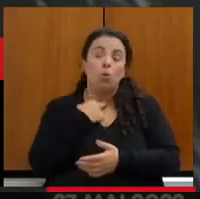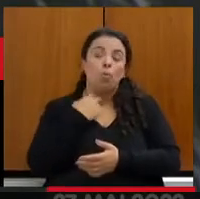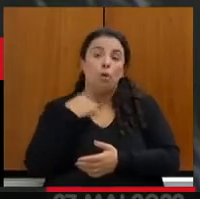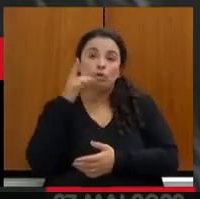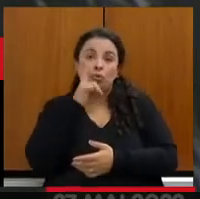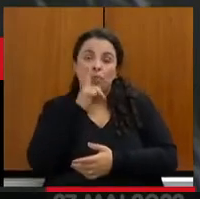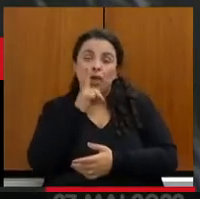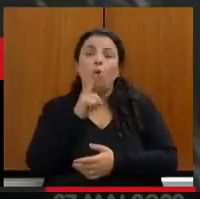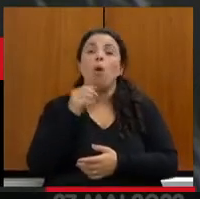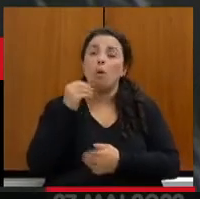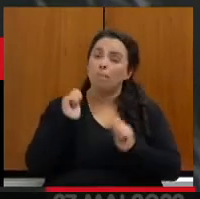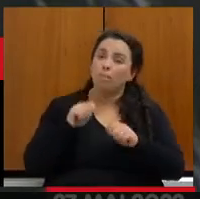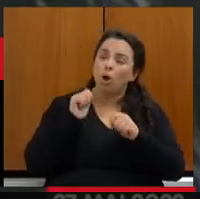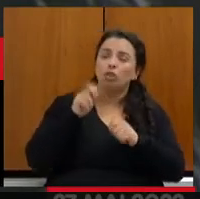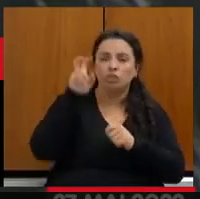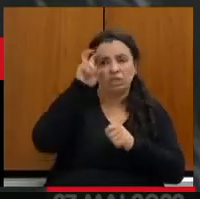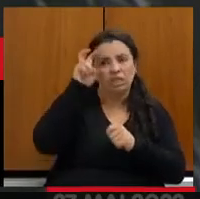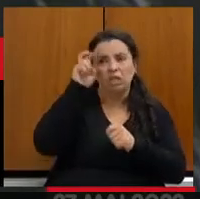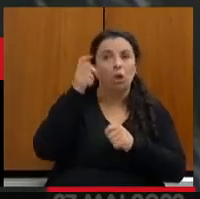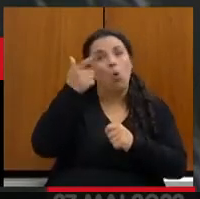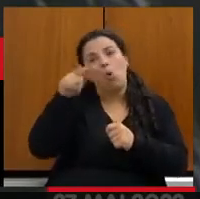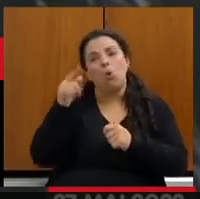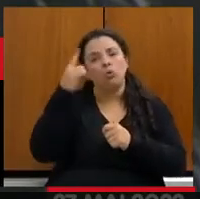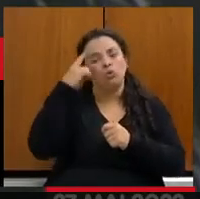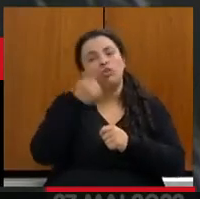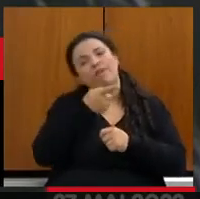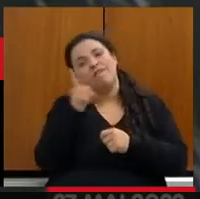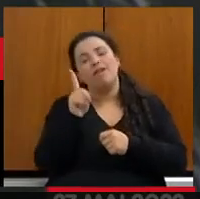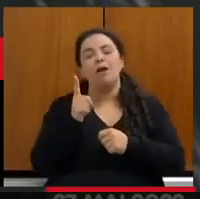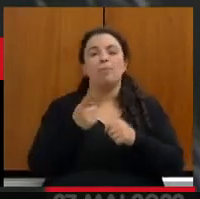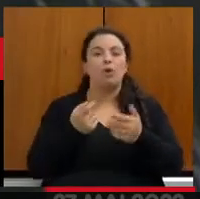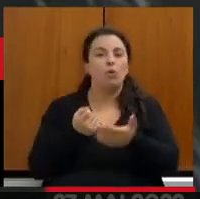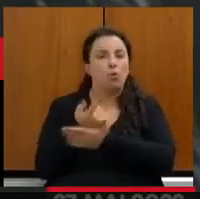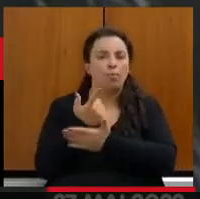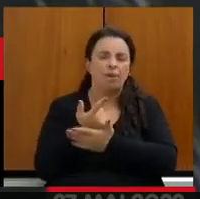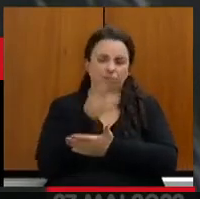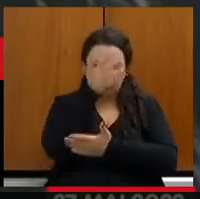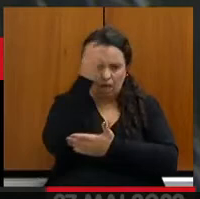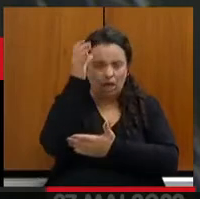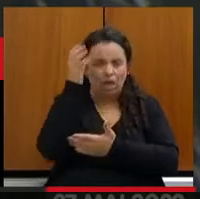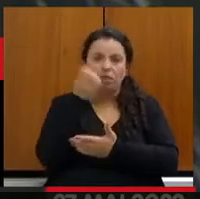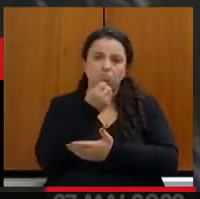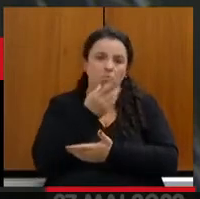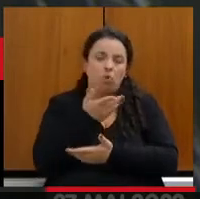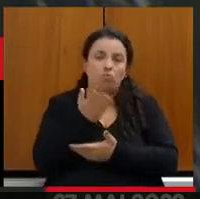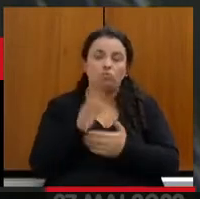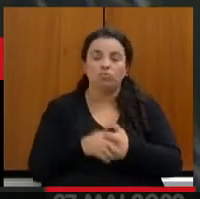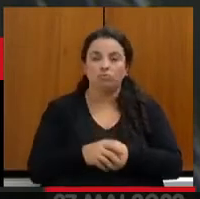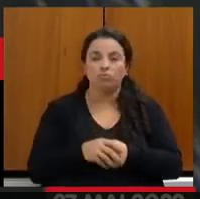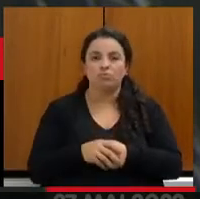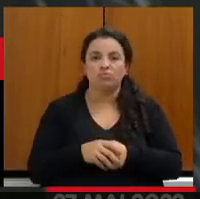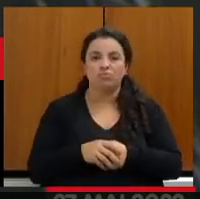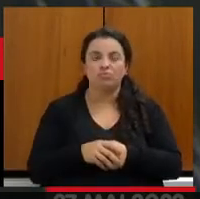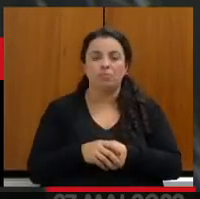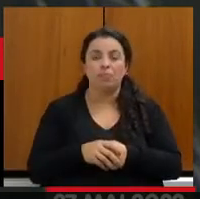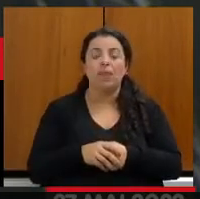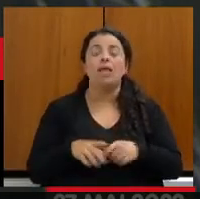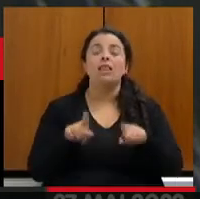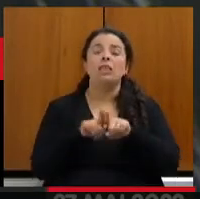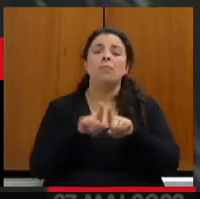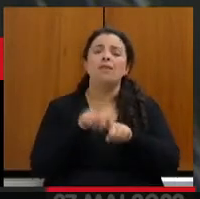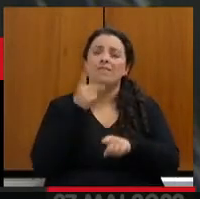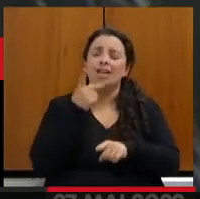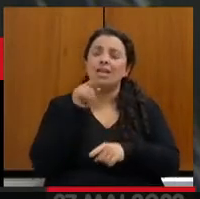de ir outro dia para comprar e oque é gostaria de falar que isso é uma via de Mão